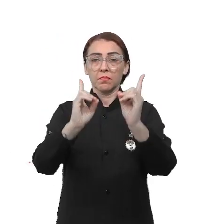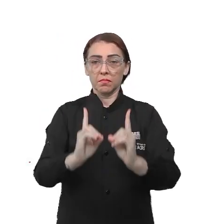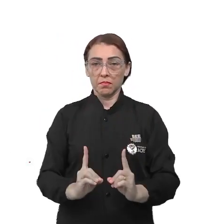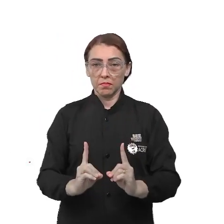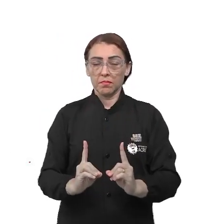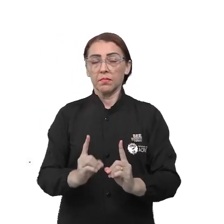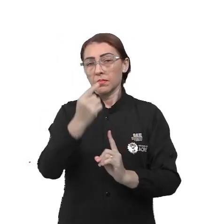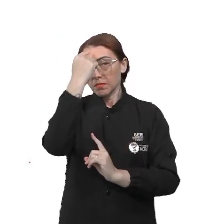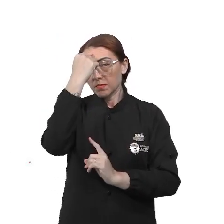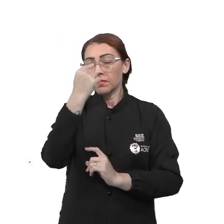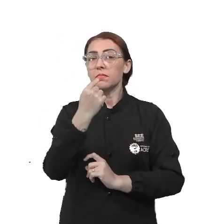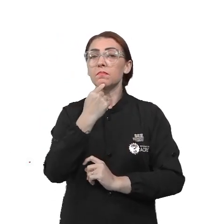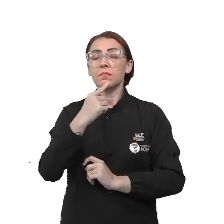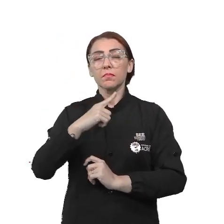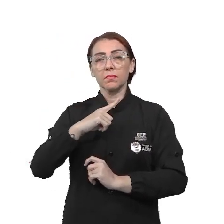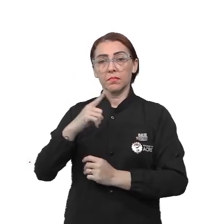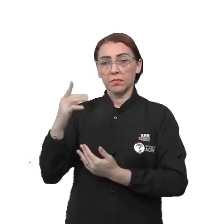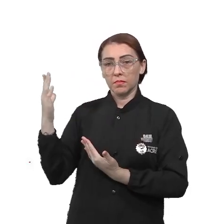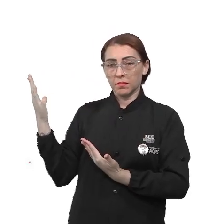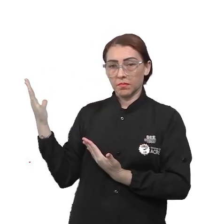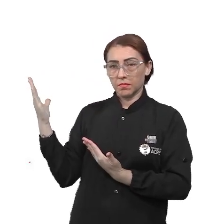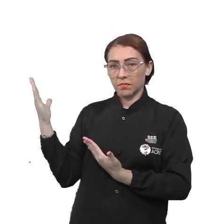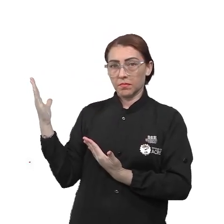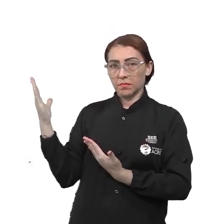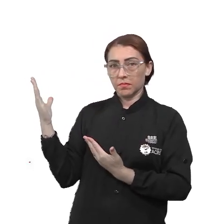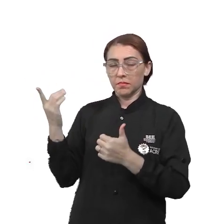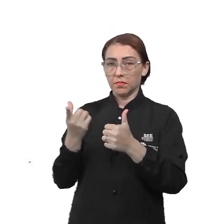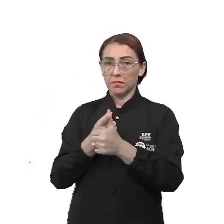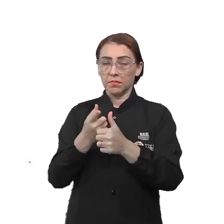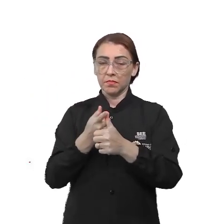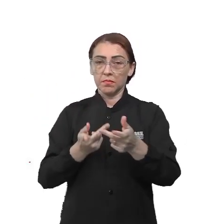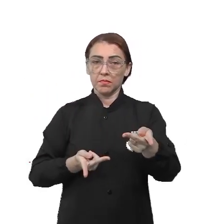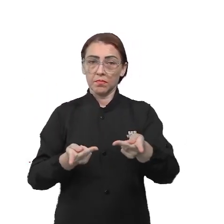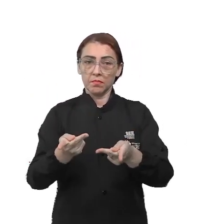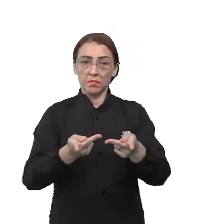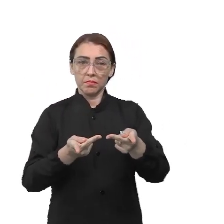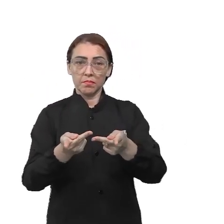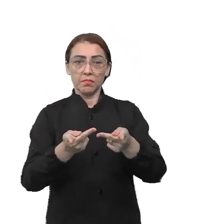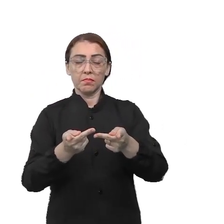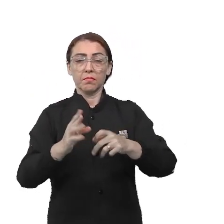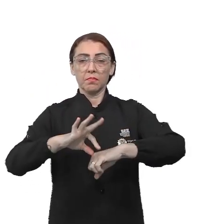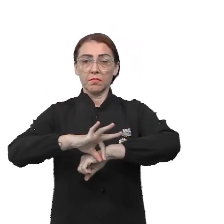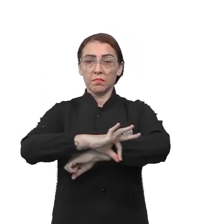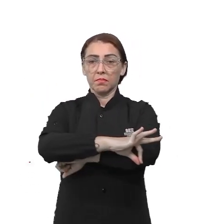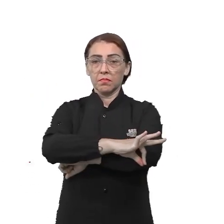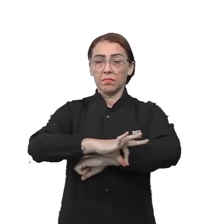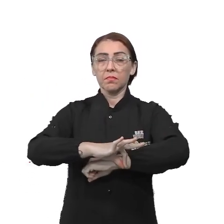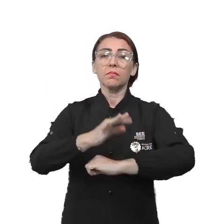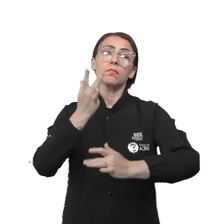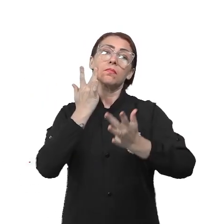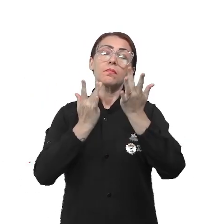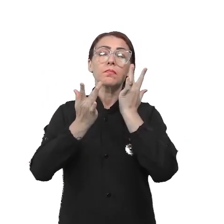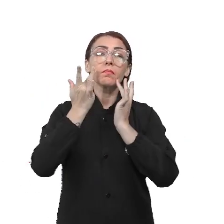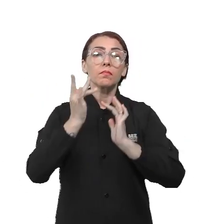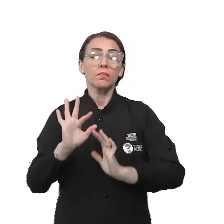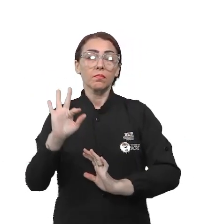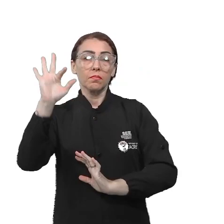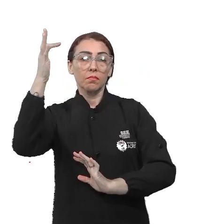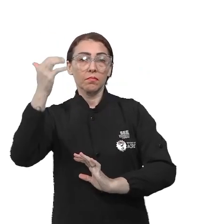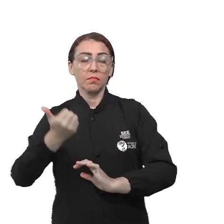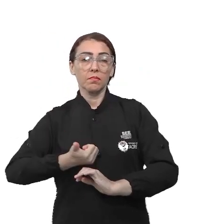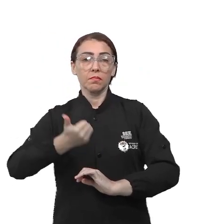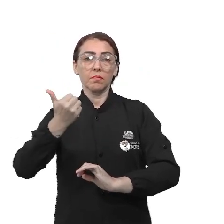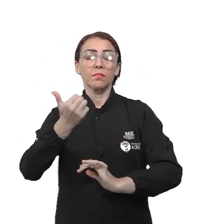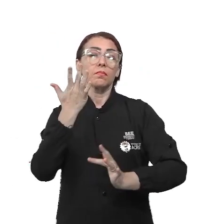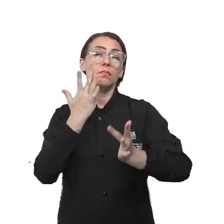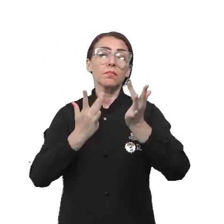Aí na imagem a gente tem, né, o primeiro projeto arquitetônico de um teatro, onde aconteciam aí as primeiras